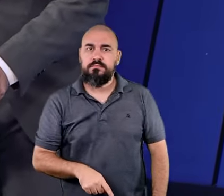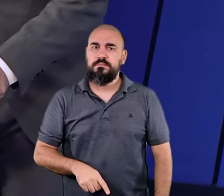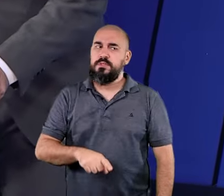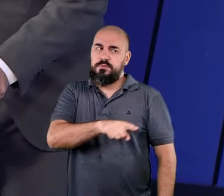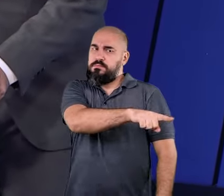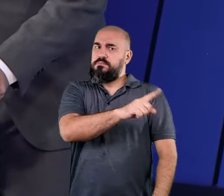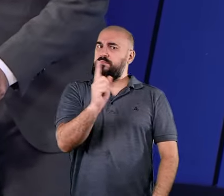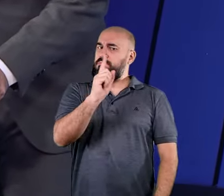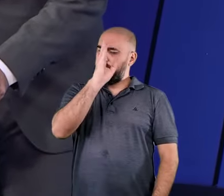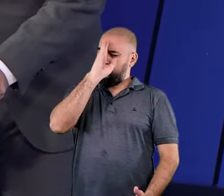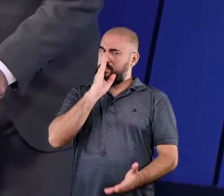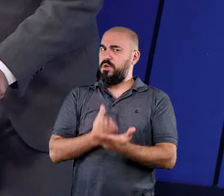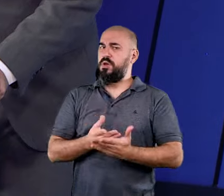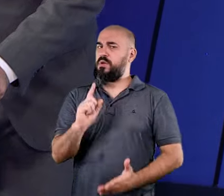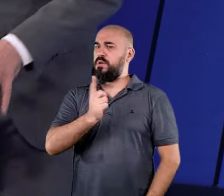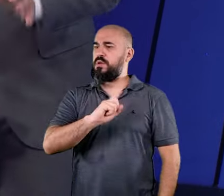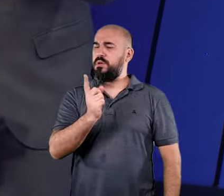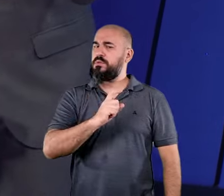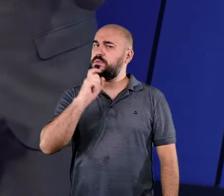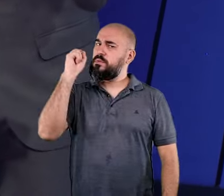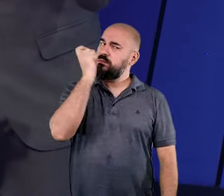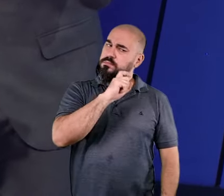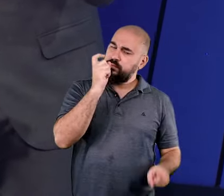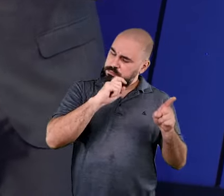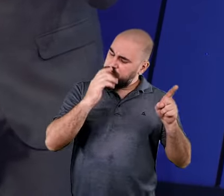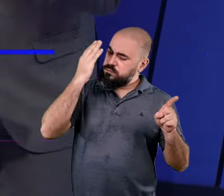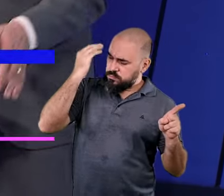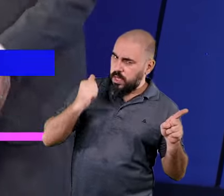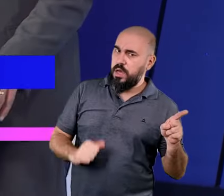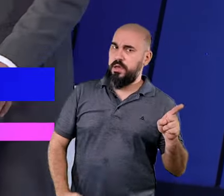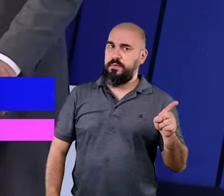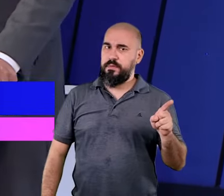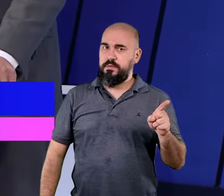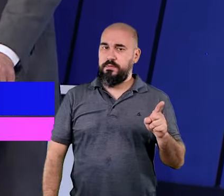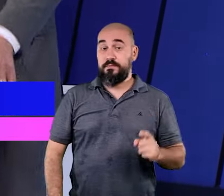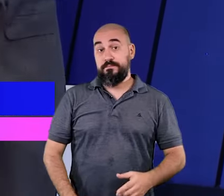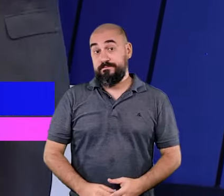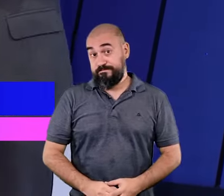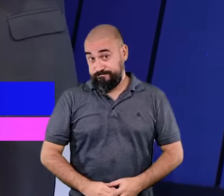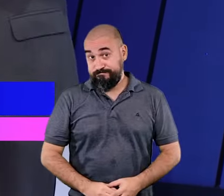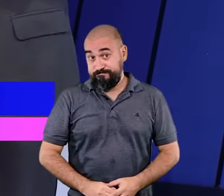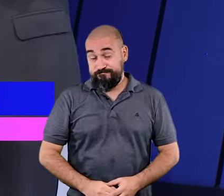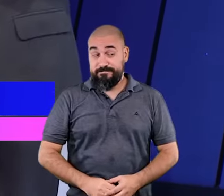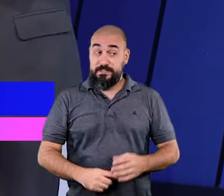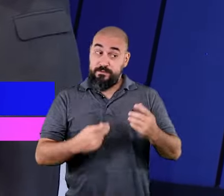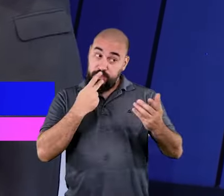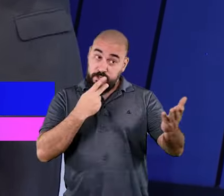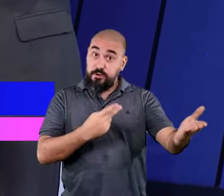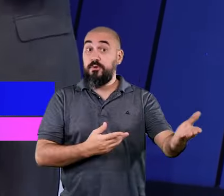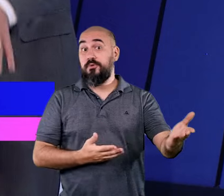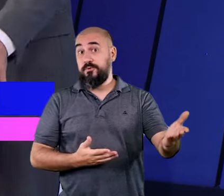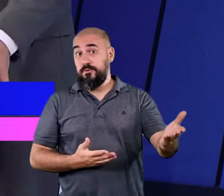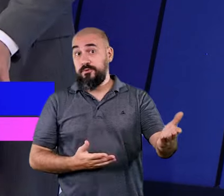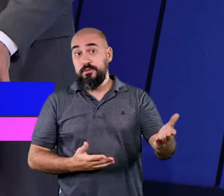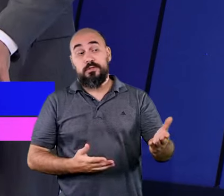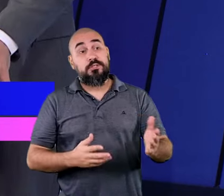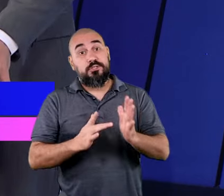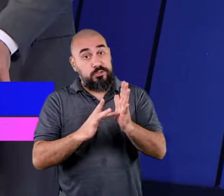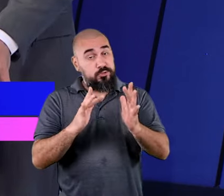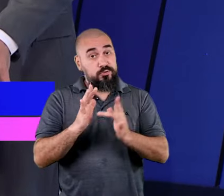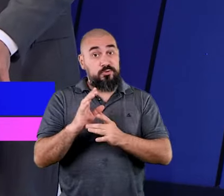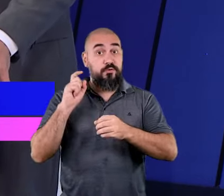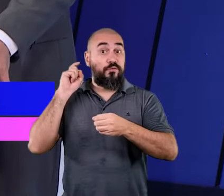não vão nessa conversa aí não caiam nessa ladainha, porque quando Jesus Cristo